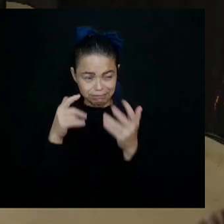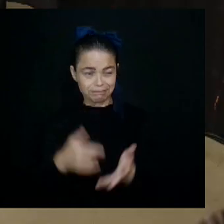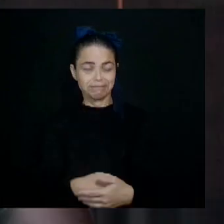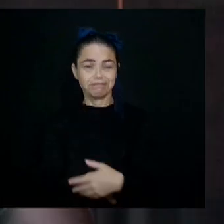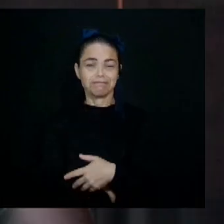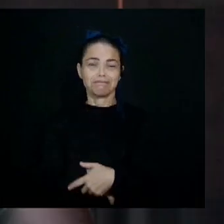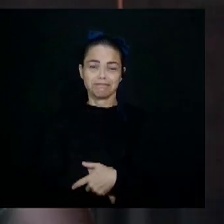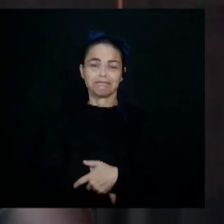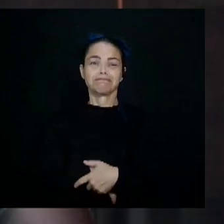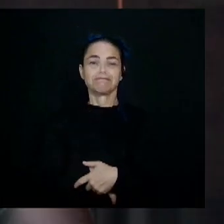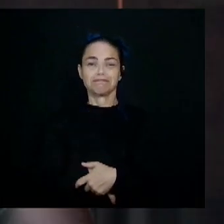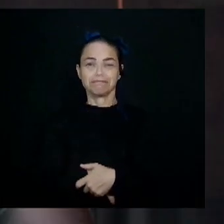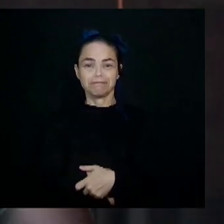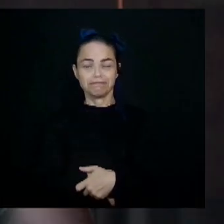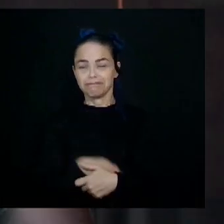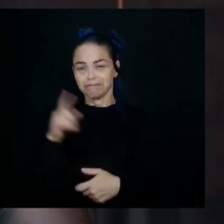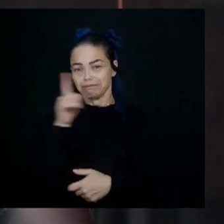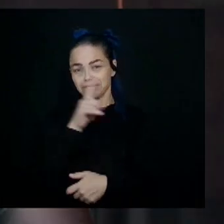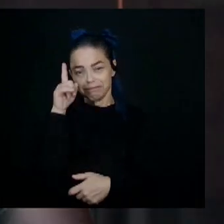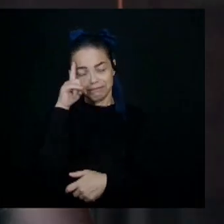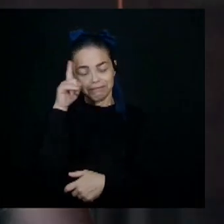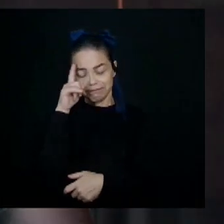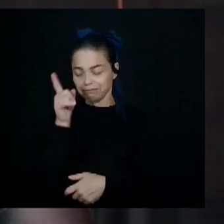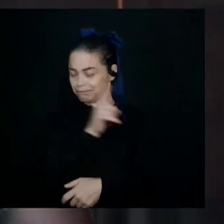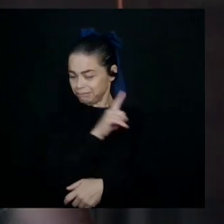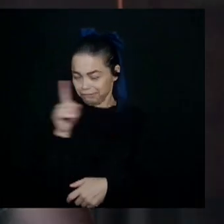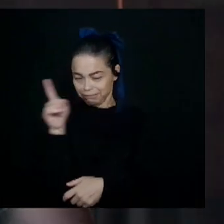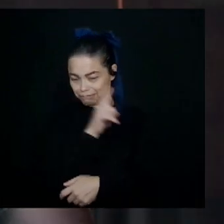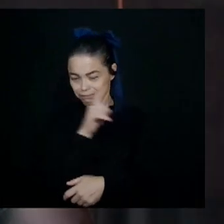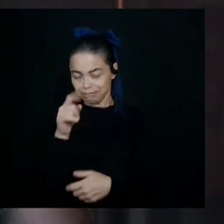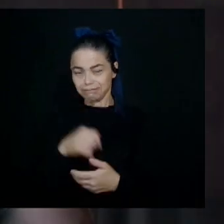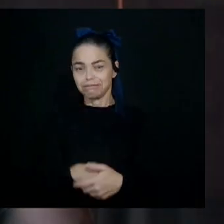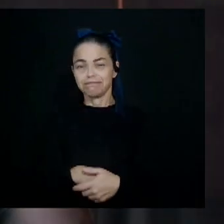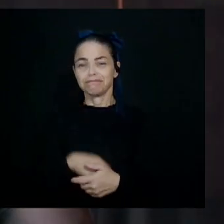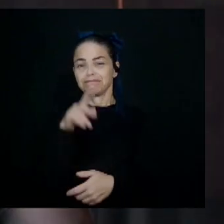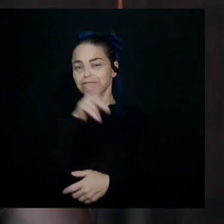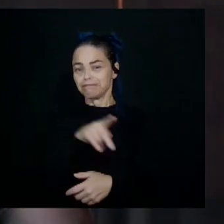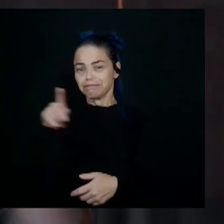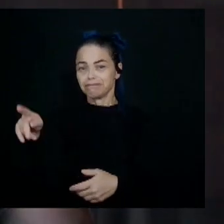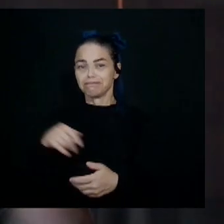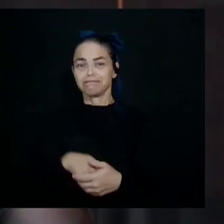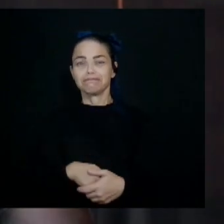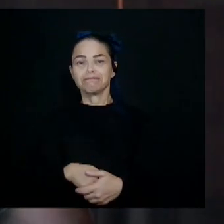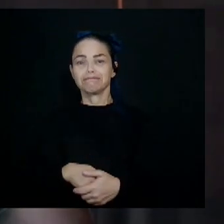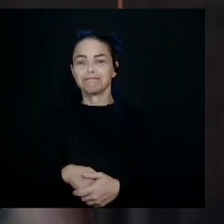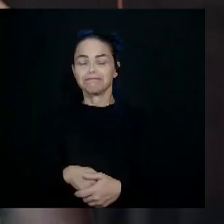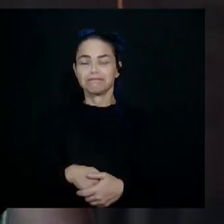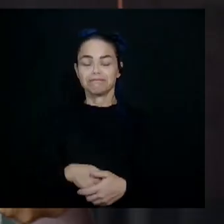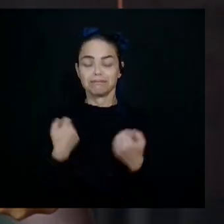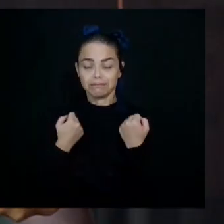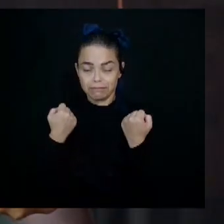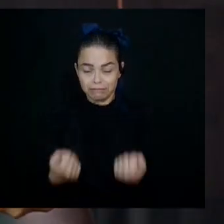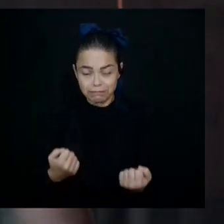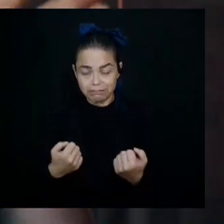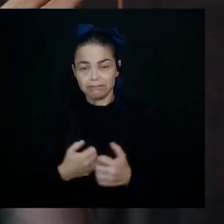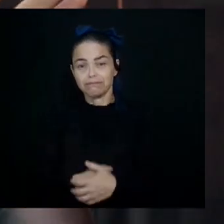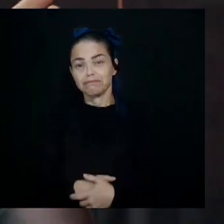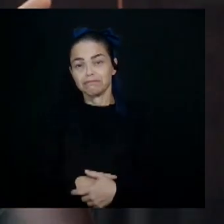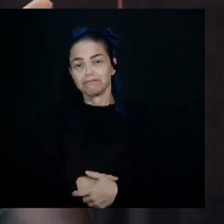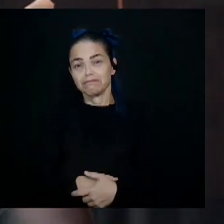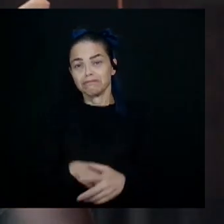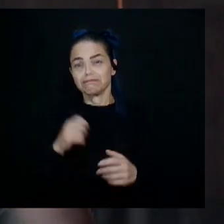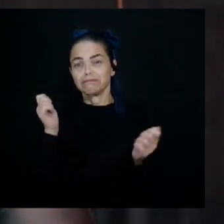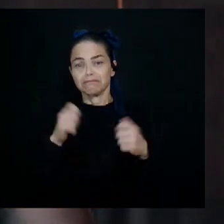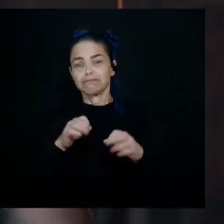não é não verdade. funciona no dia a dia. Então, o professor, às vezes, ele está tão sobrecarregado que ele pode até estar preparado. Alguns